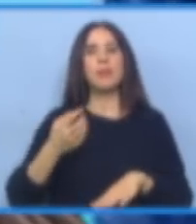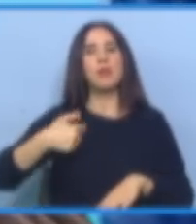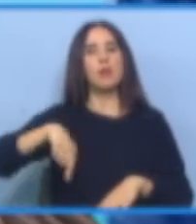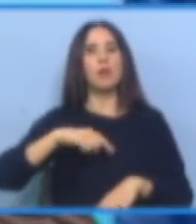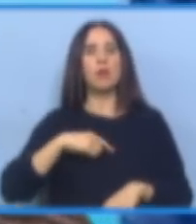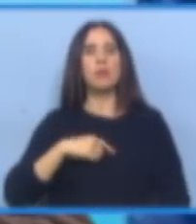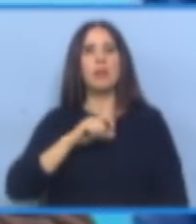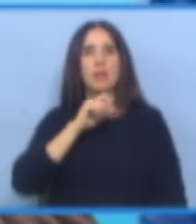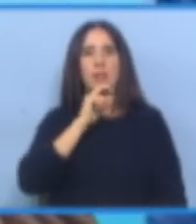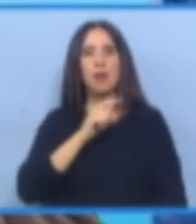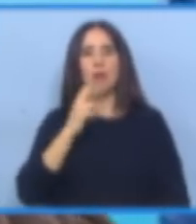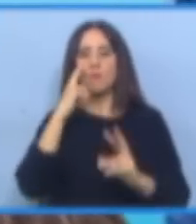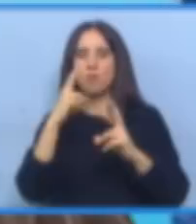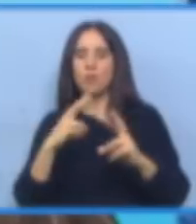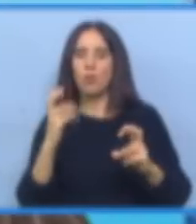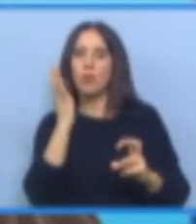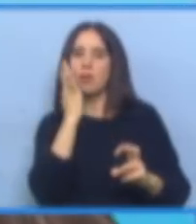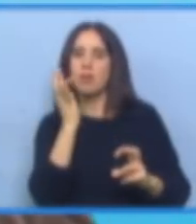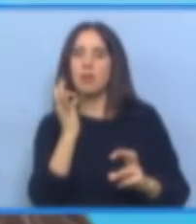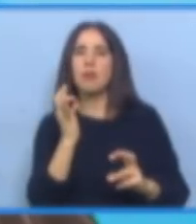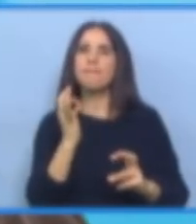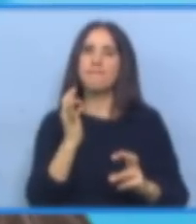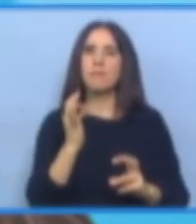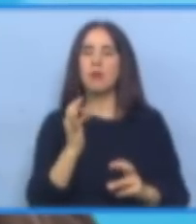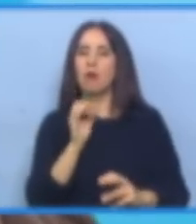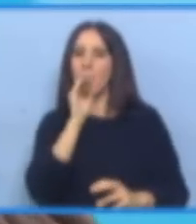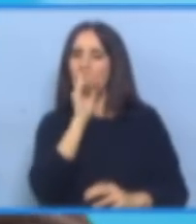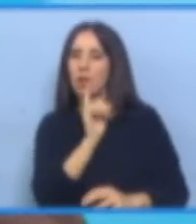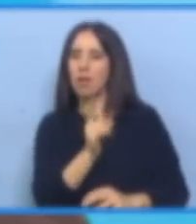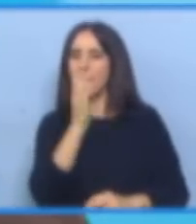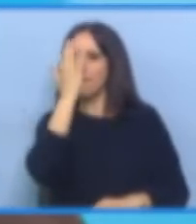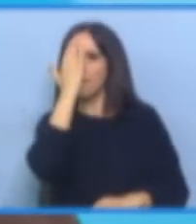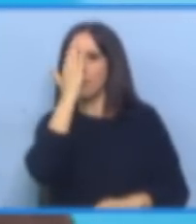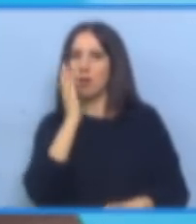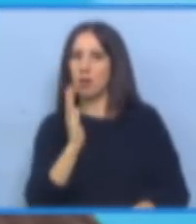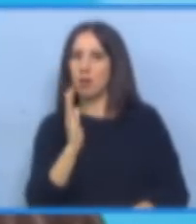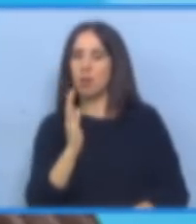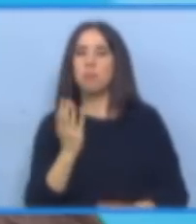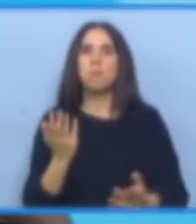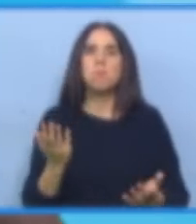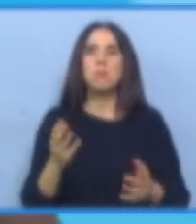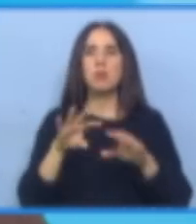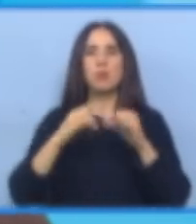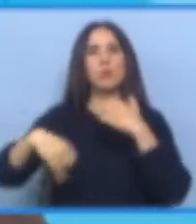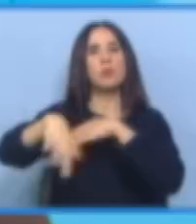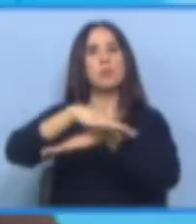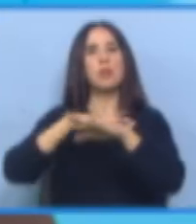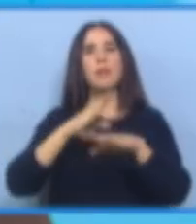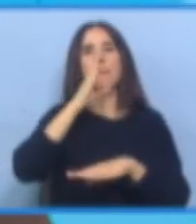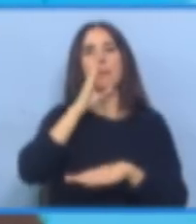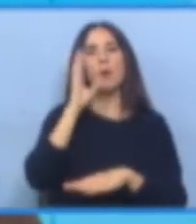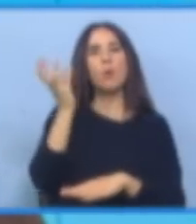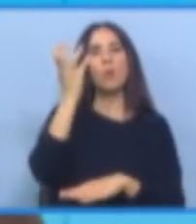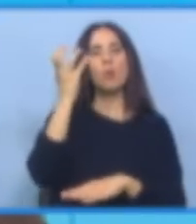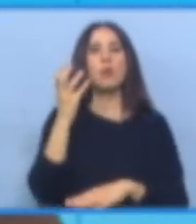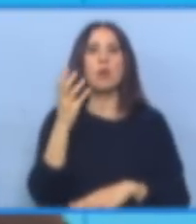tentar encontrar algumas justificações. Vivemos numa sociedade, numa cultura em que falta